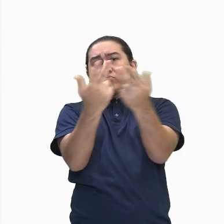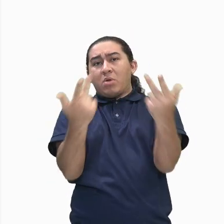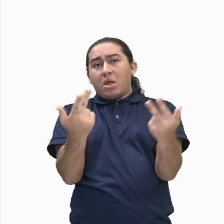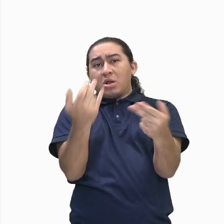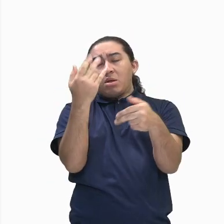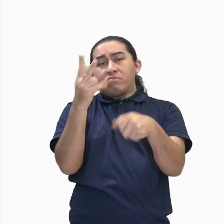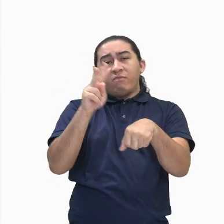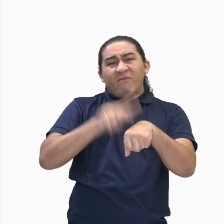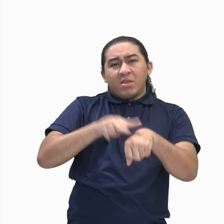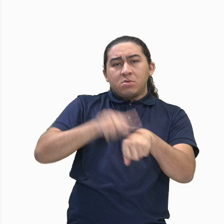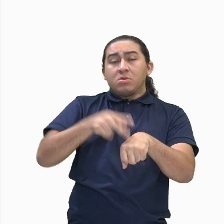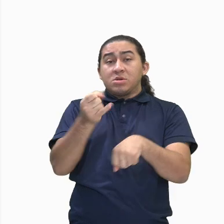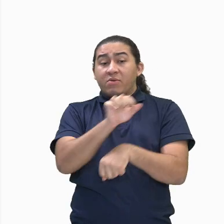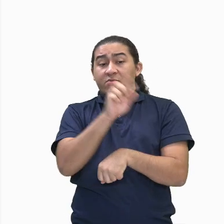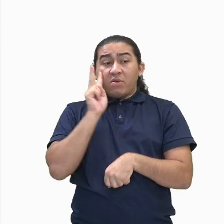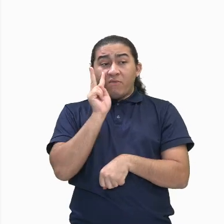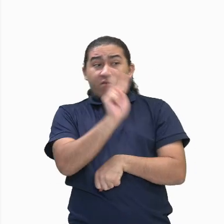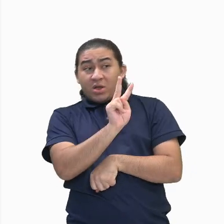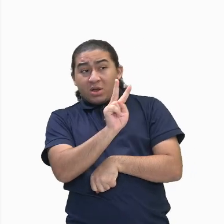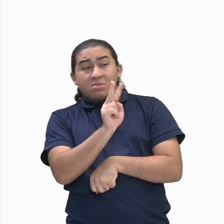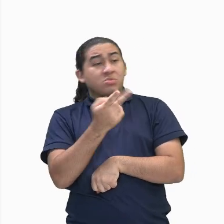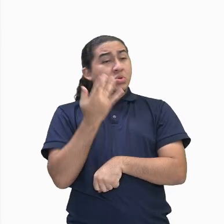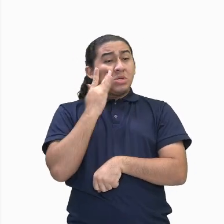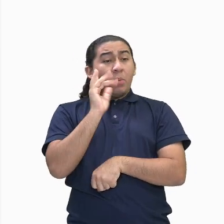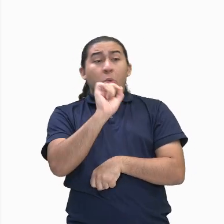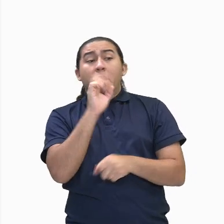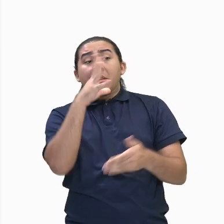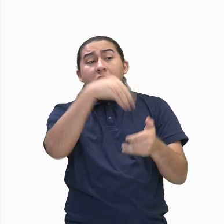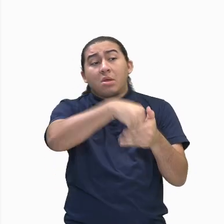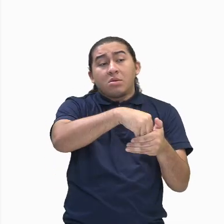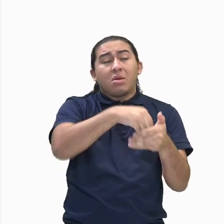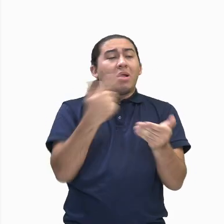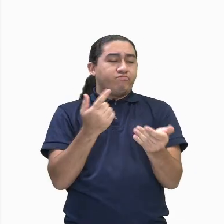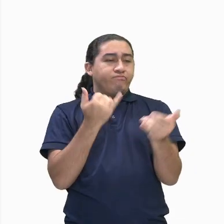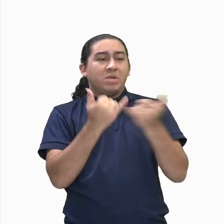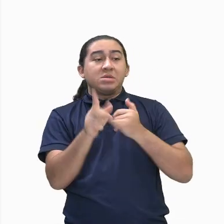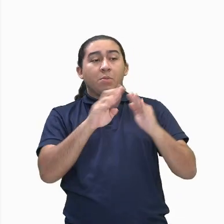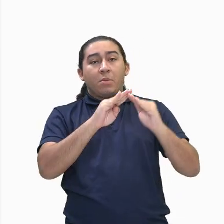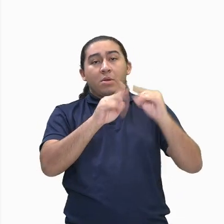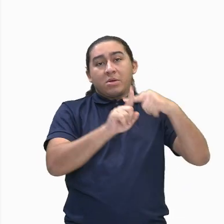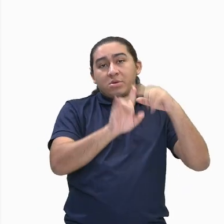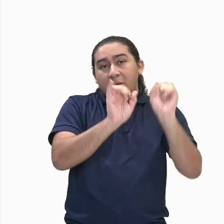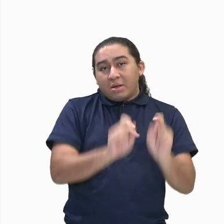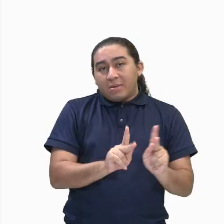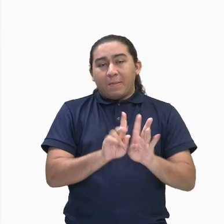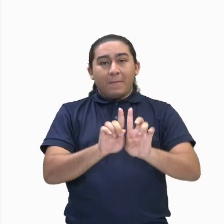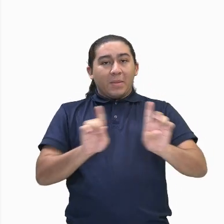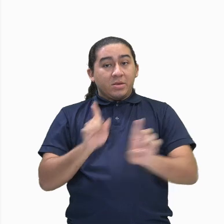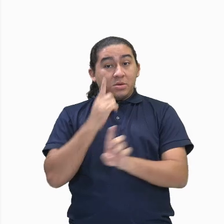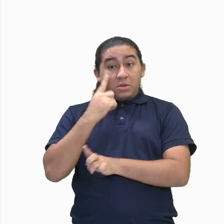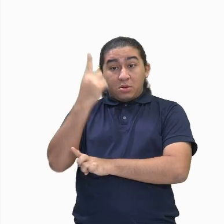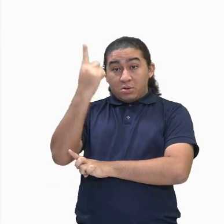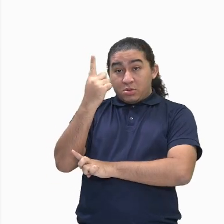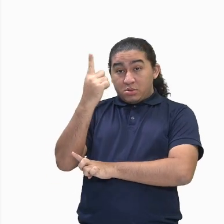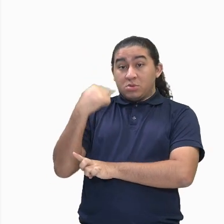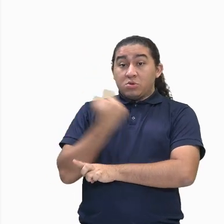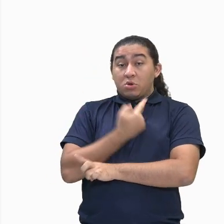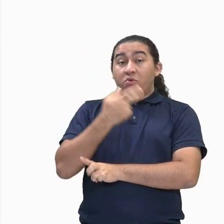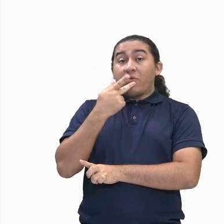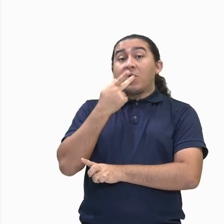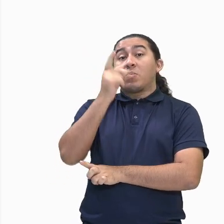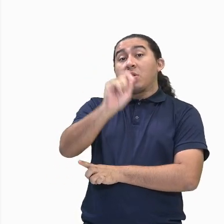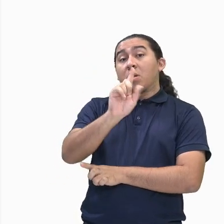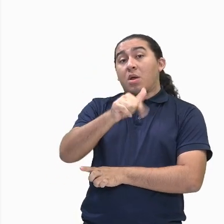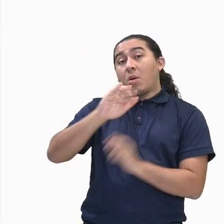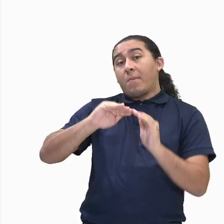que é, você pensa, eu estou na frente de uma mesquita. Mas, nesse prédio especificamente aqui, nós estamos falando de